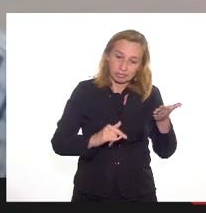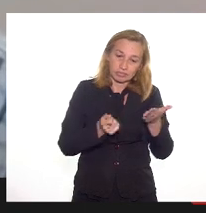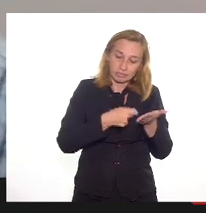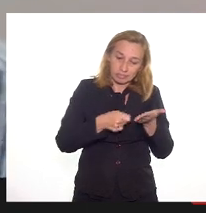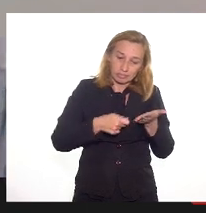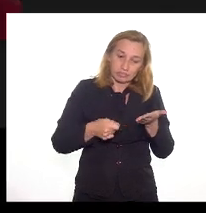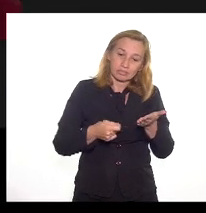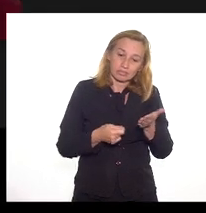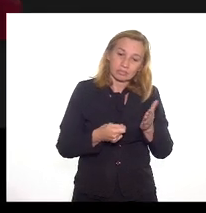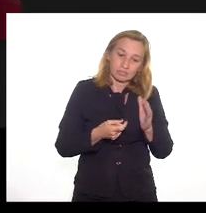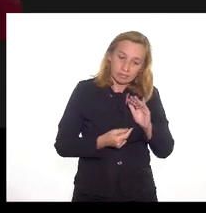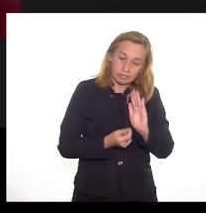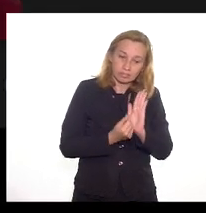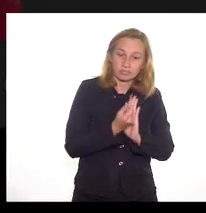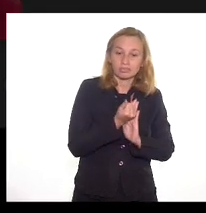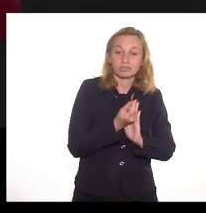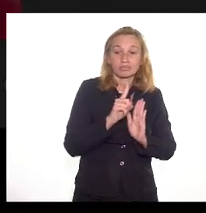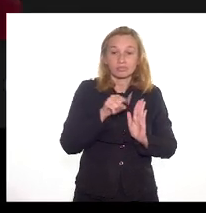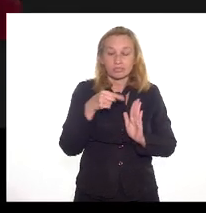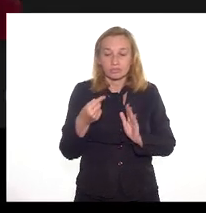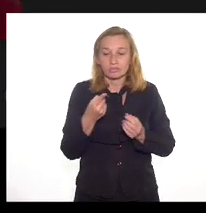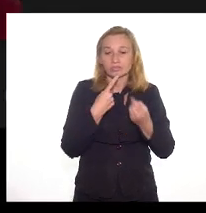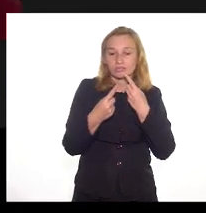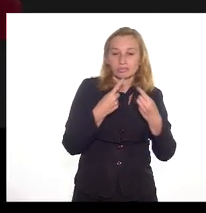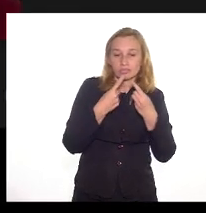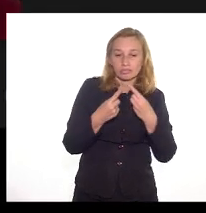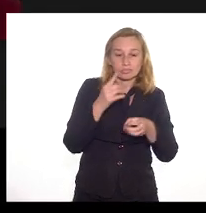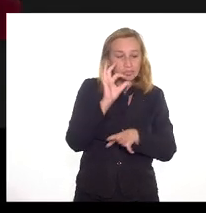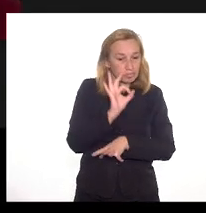esses investimentos, e talvez depois a gente fazer alguma discussão